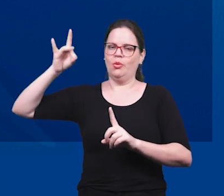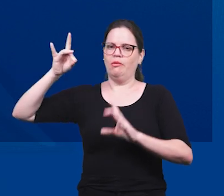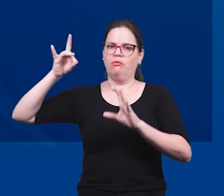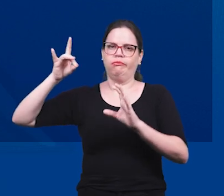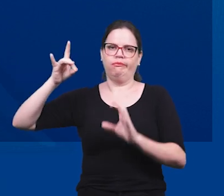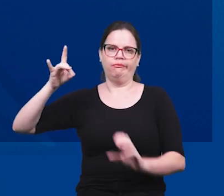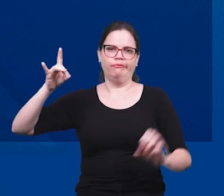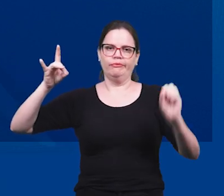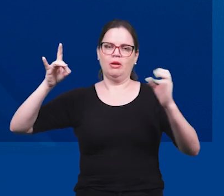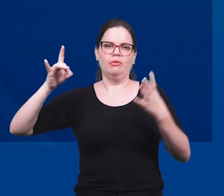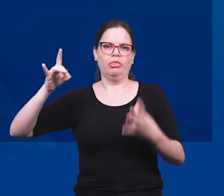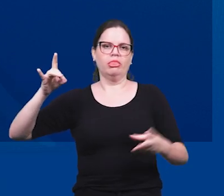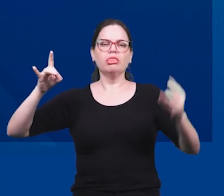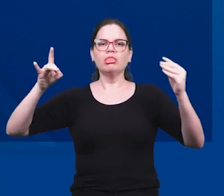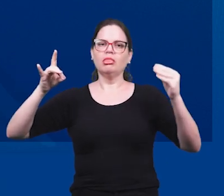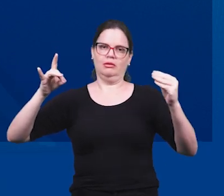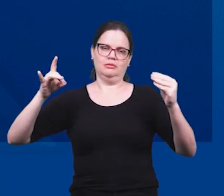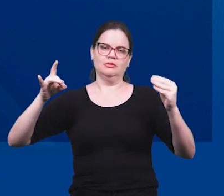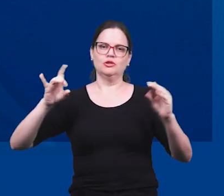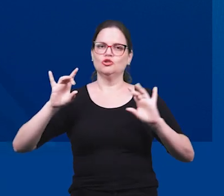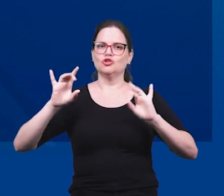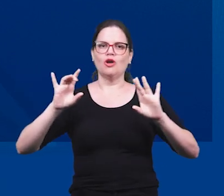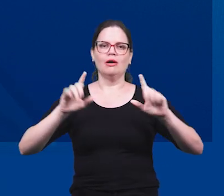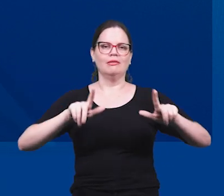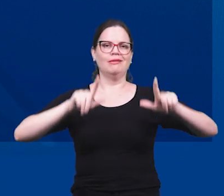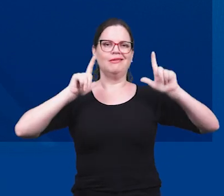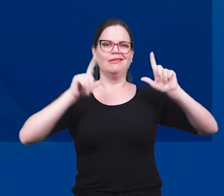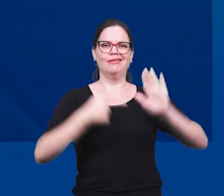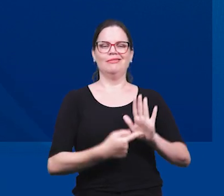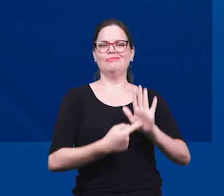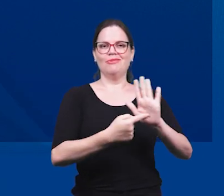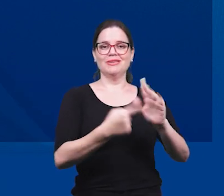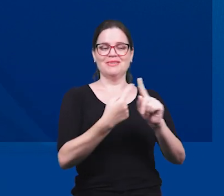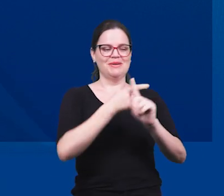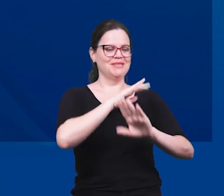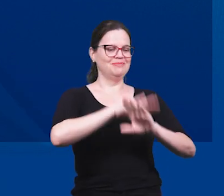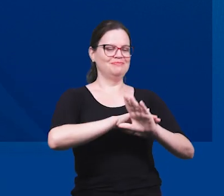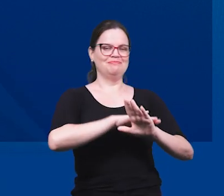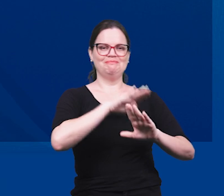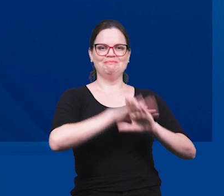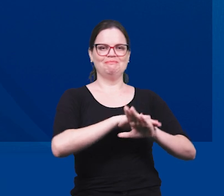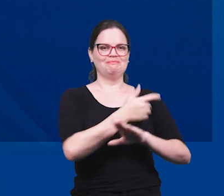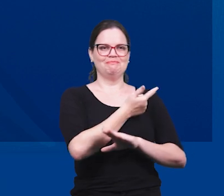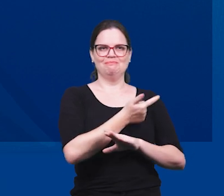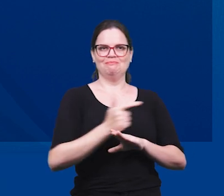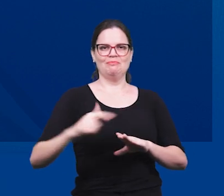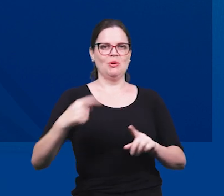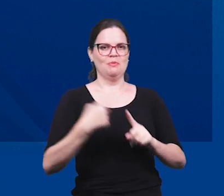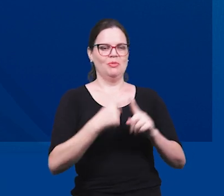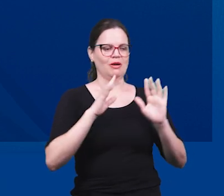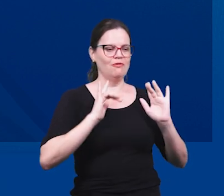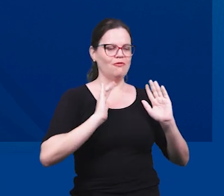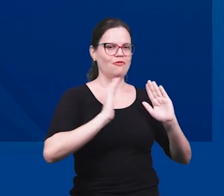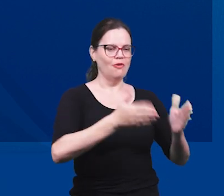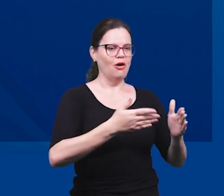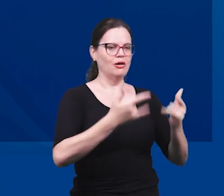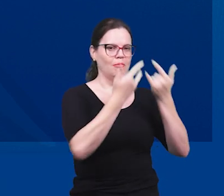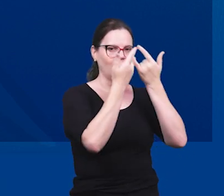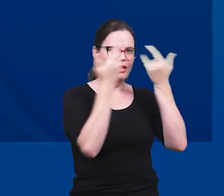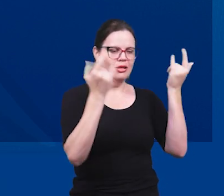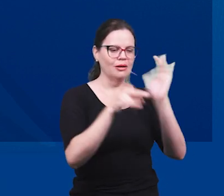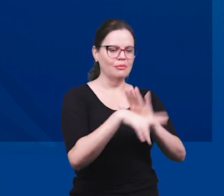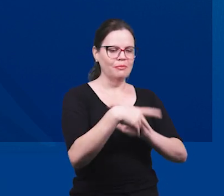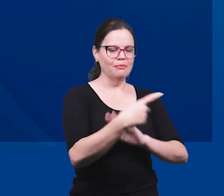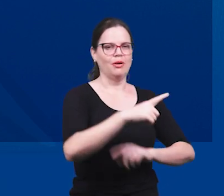avivamento espiritual perde a força, tendo apenas a aparência de vida exterior e optando por tudo que é material e místico.